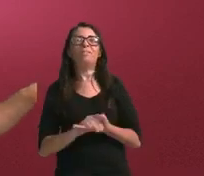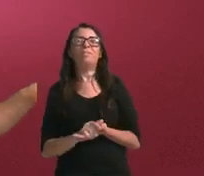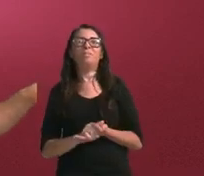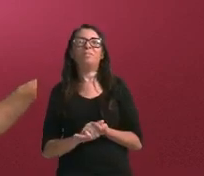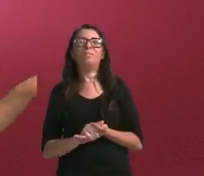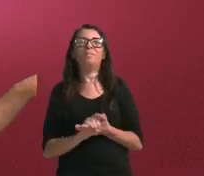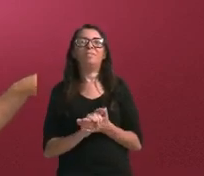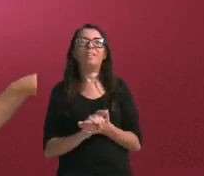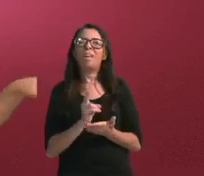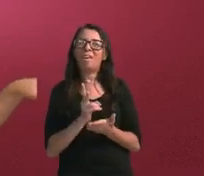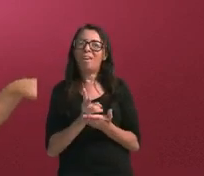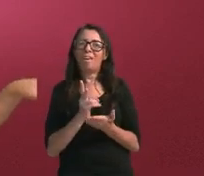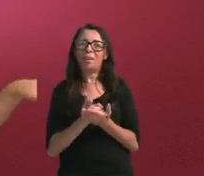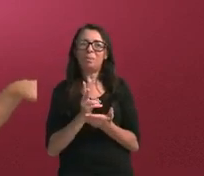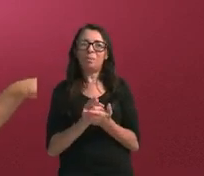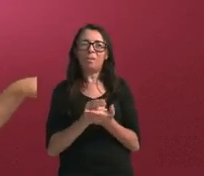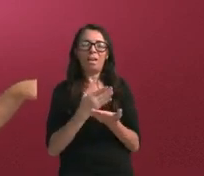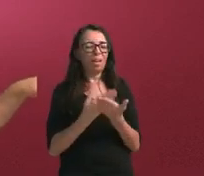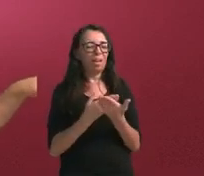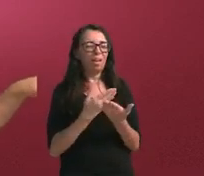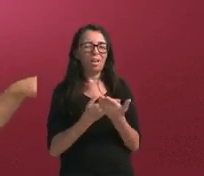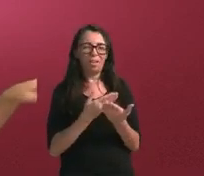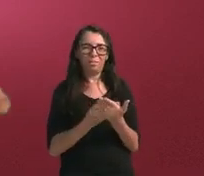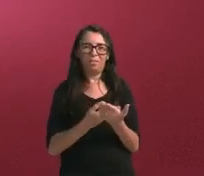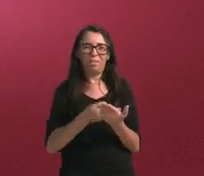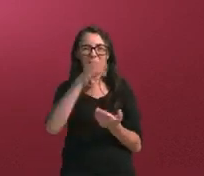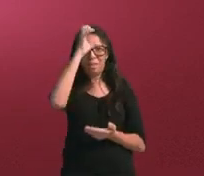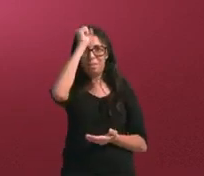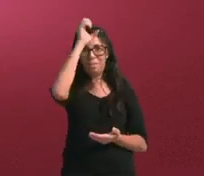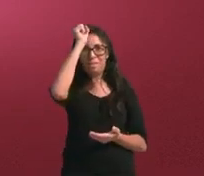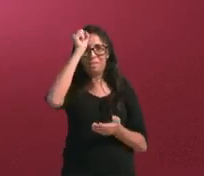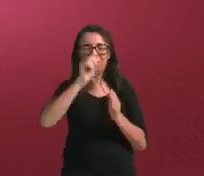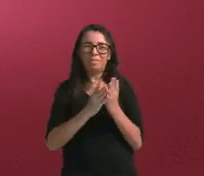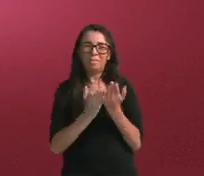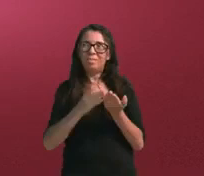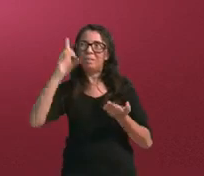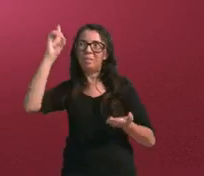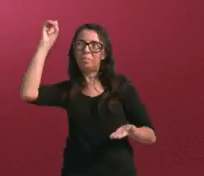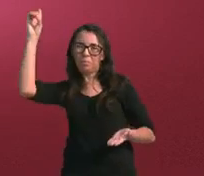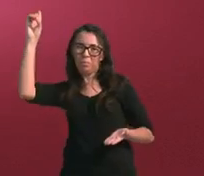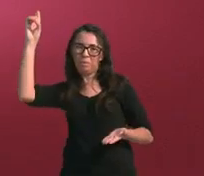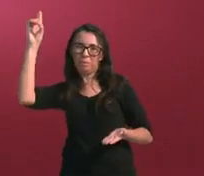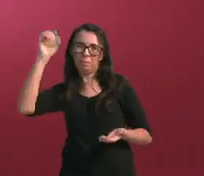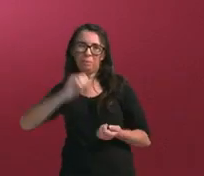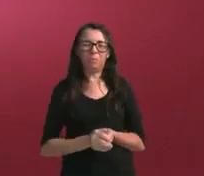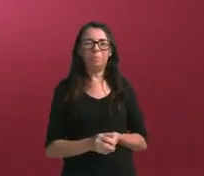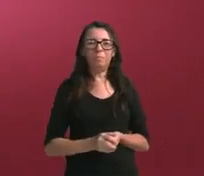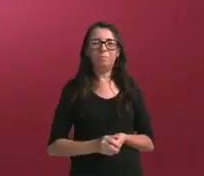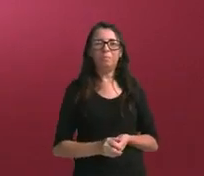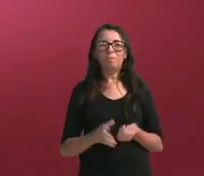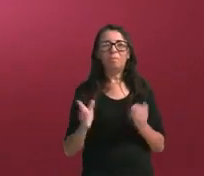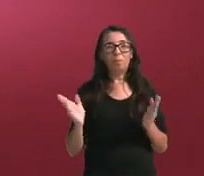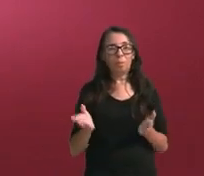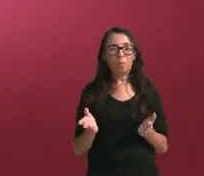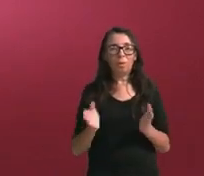oração de intercessão aí, amados? Não tem? Então a gente vai fazer uma oração final sobre a aula de